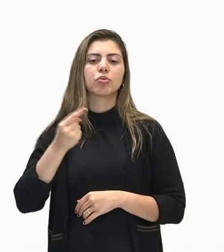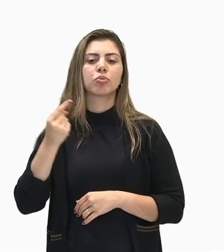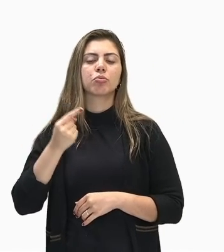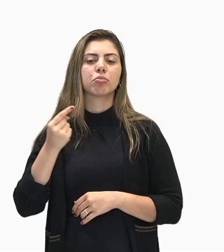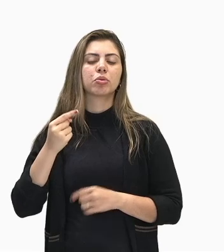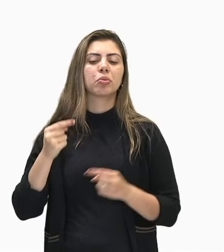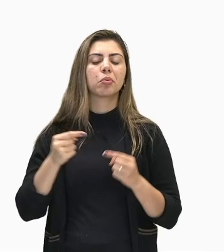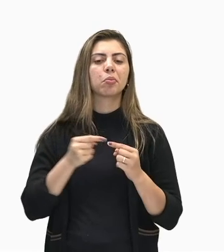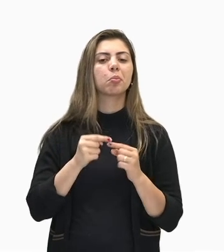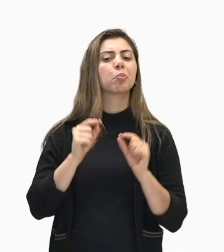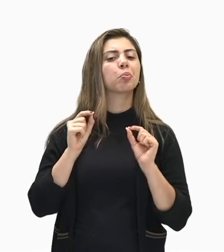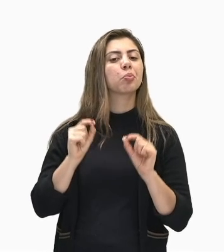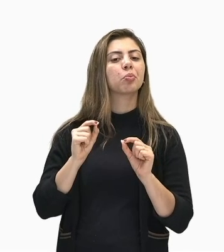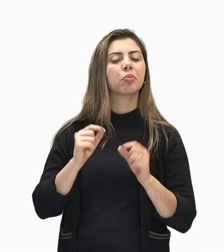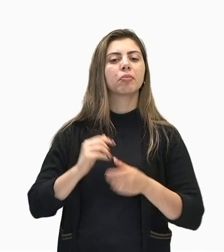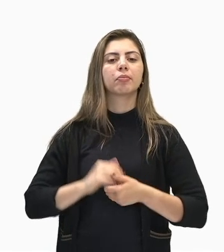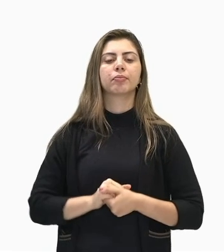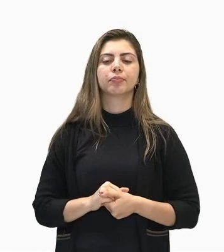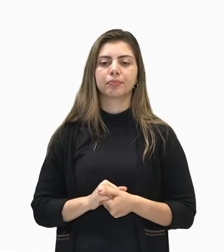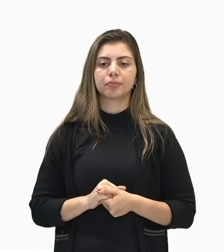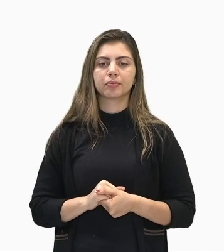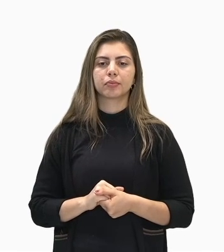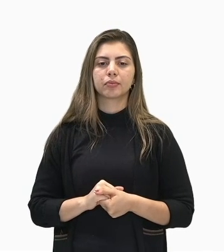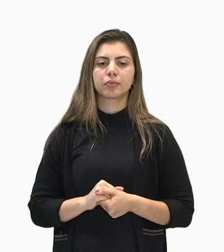A imagem 1